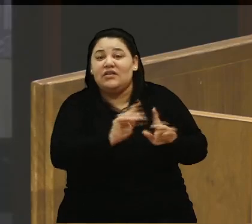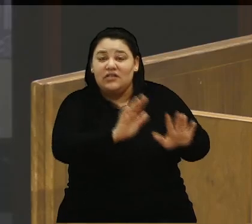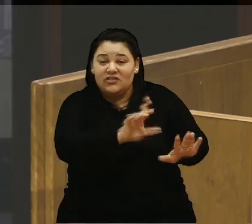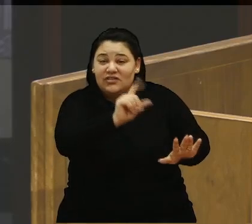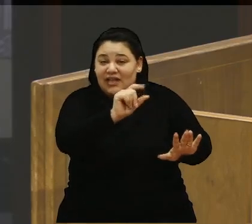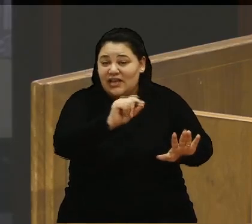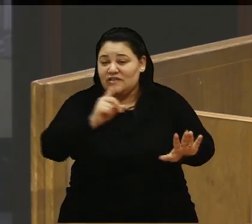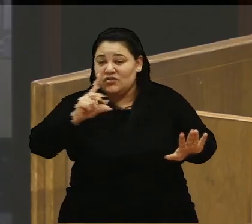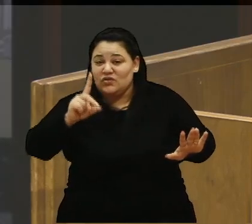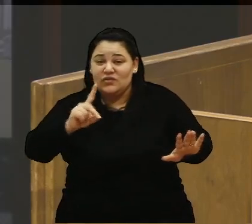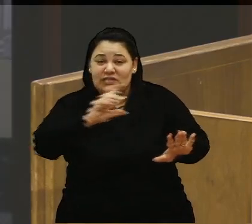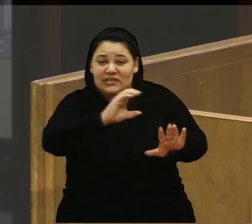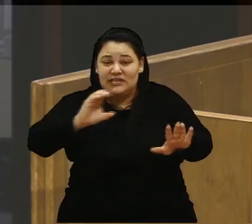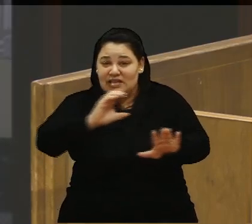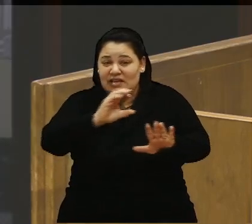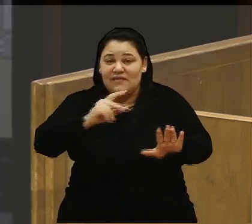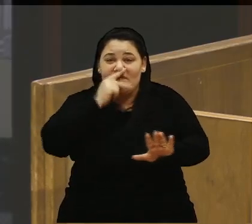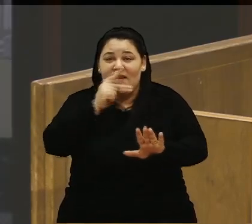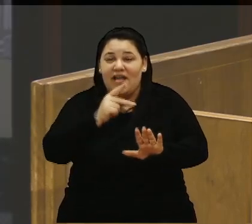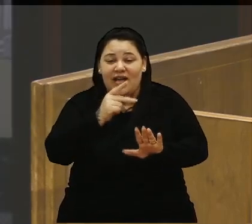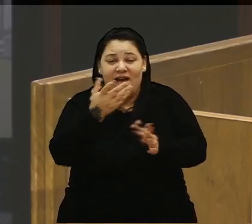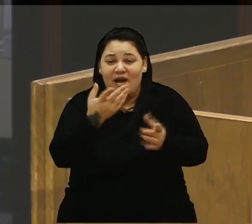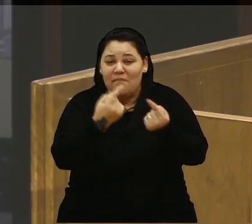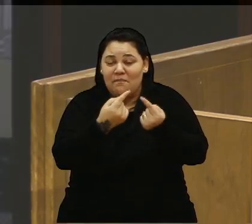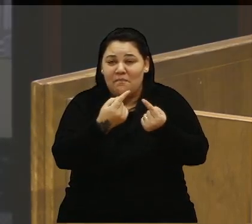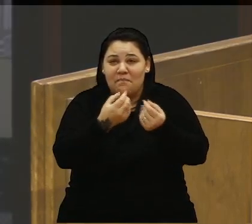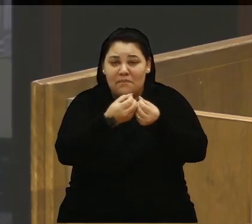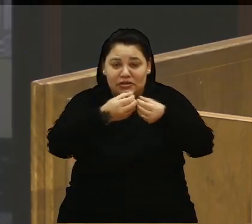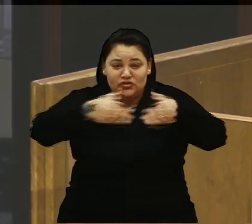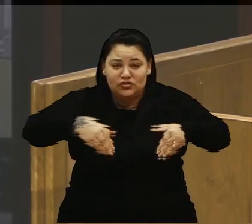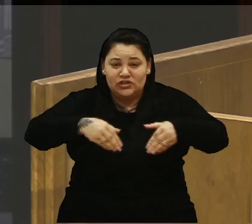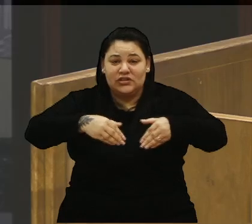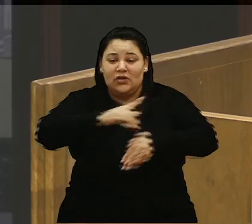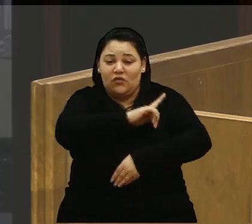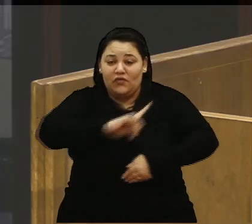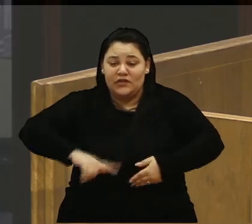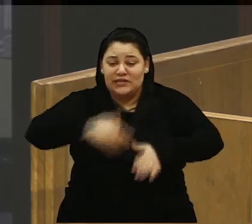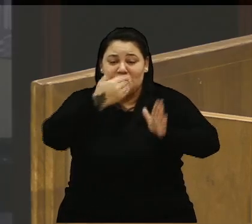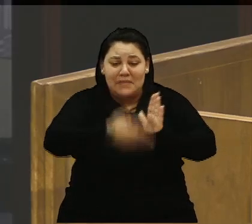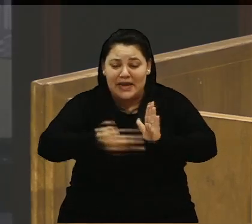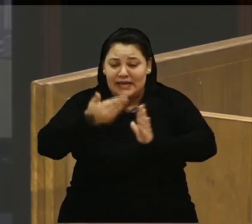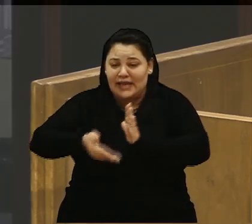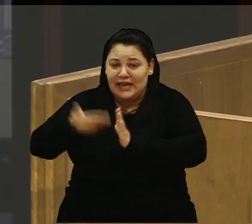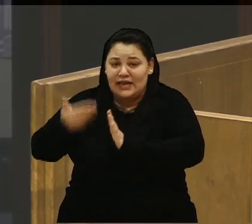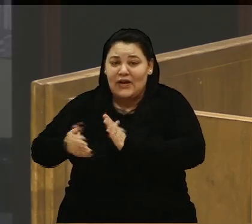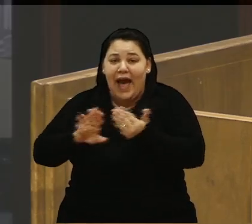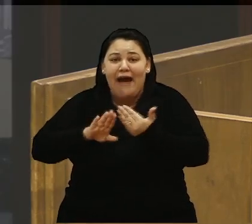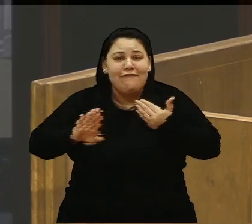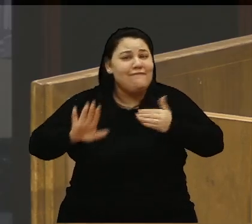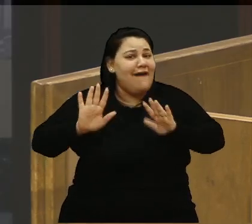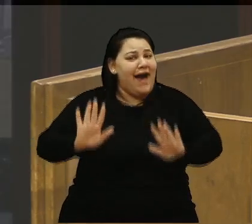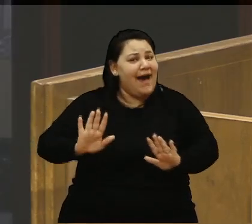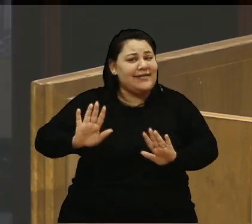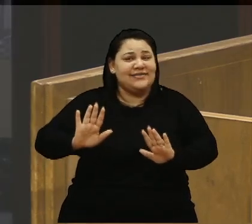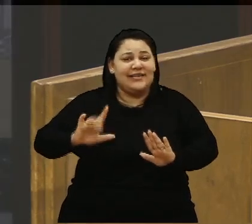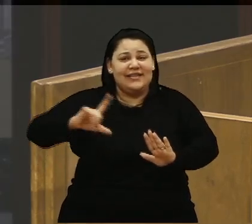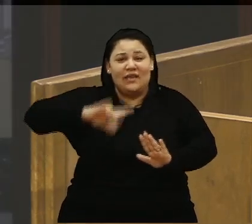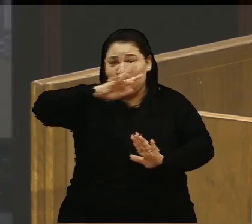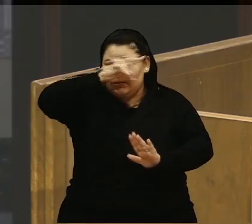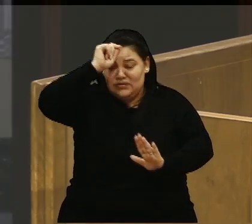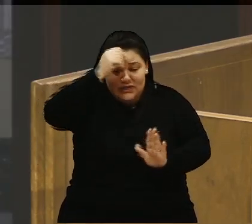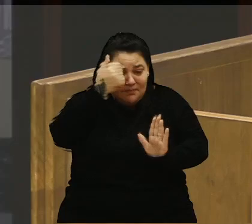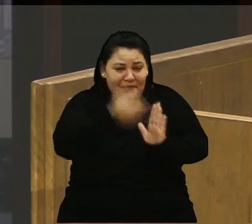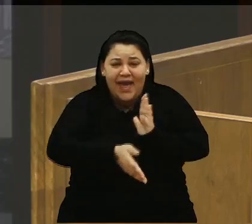comentando na página de vocês. Isso aí estraga o governo, é ruim para vocês. Vocês perderam essa narrativa. Recuem. Tem município que perde a narrativa